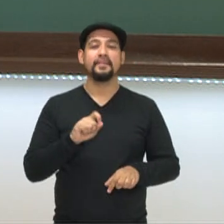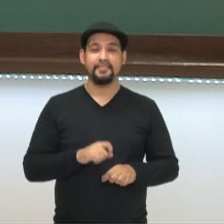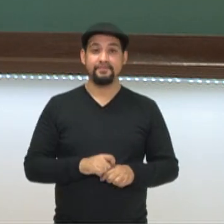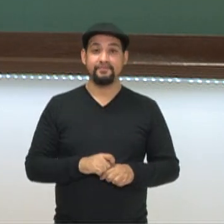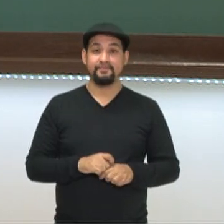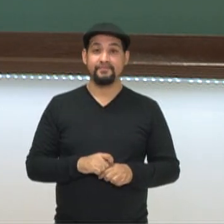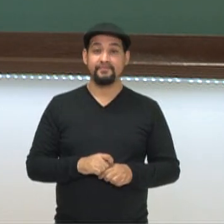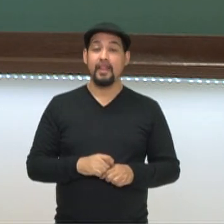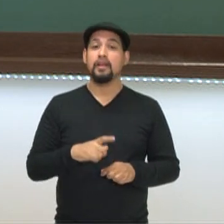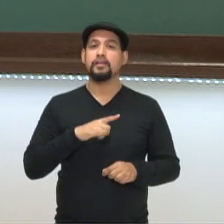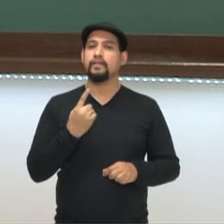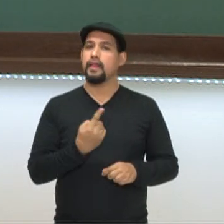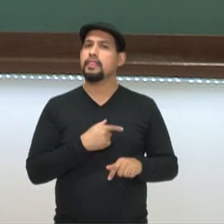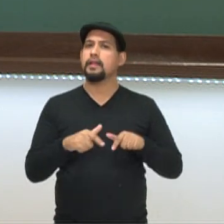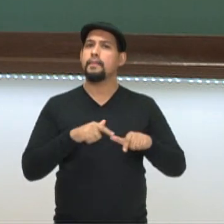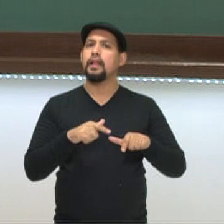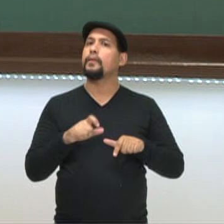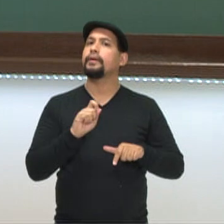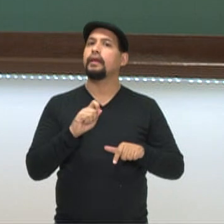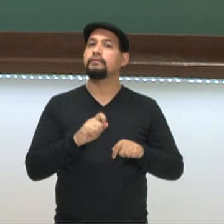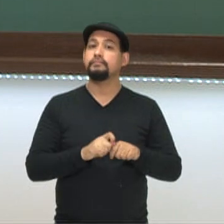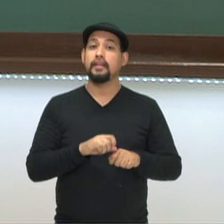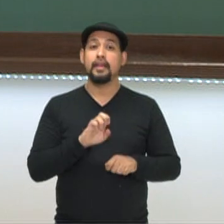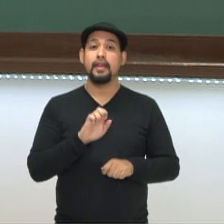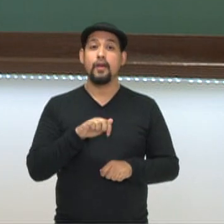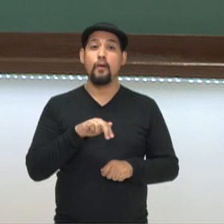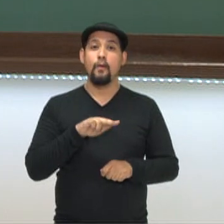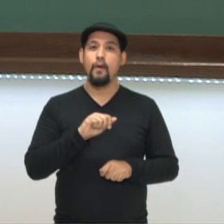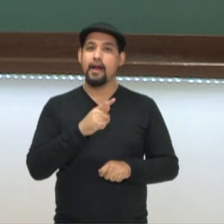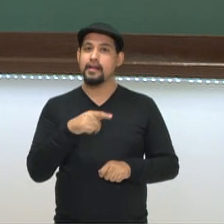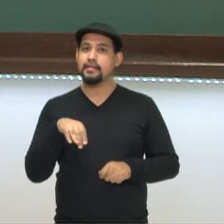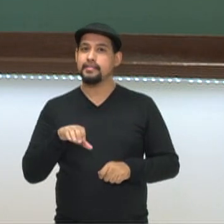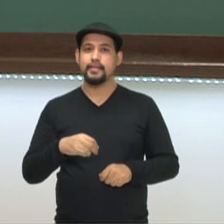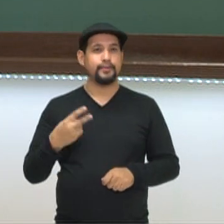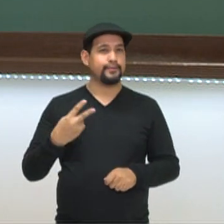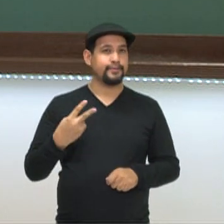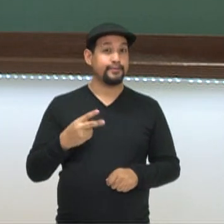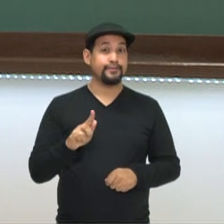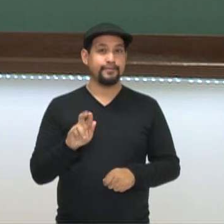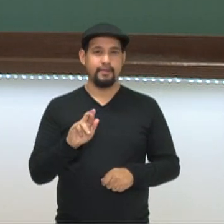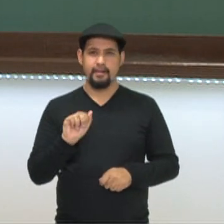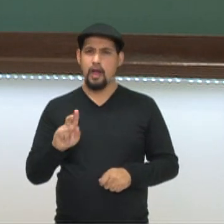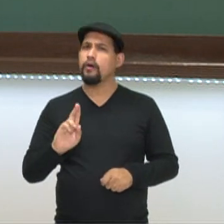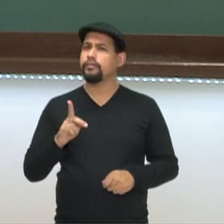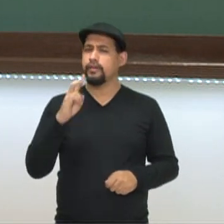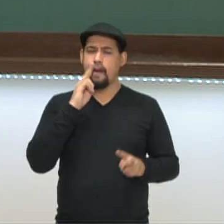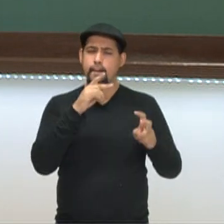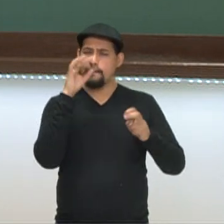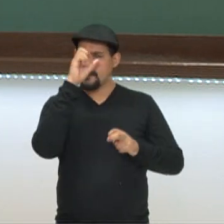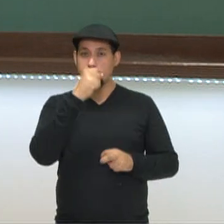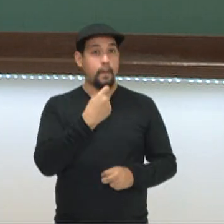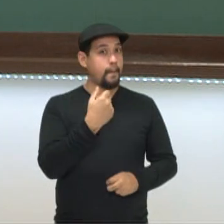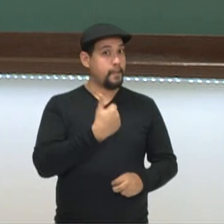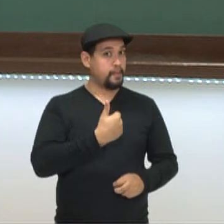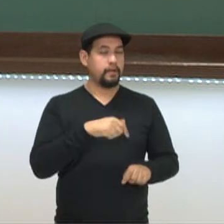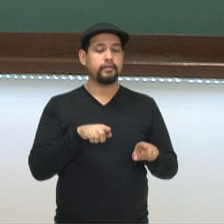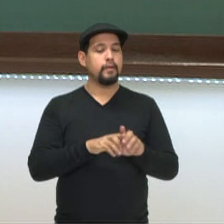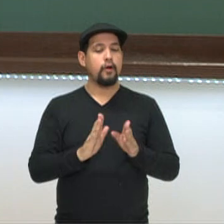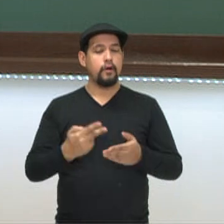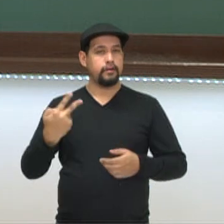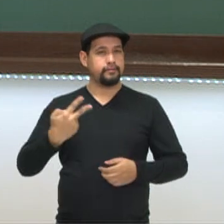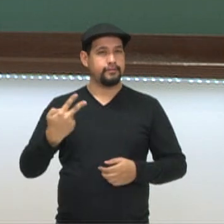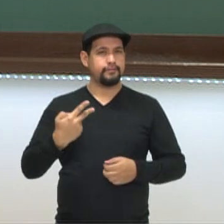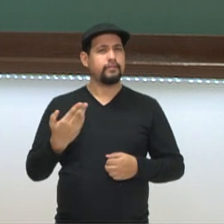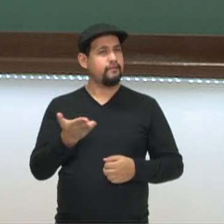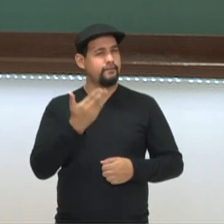equação do segundo grau. Olha a novidade aí, hein? Equação do primeiro, equação do segundo. Vamos lá então